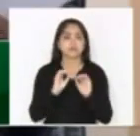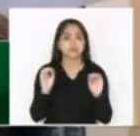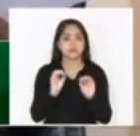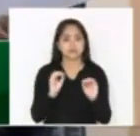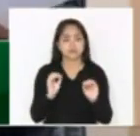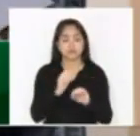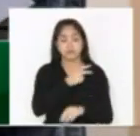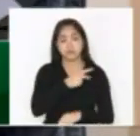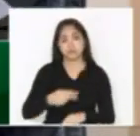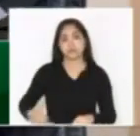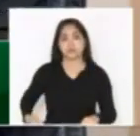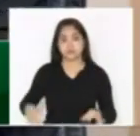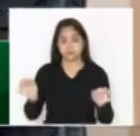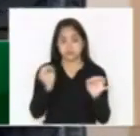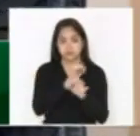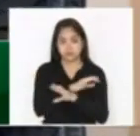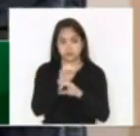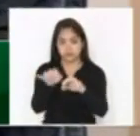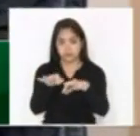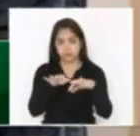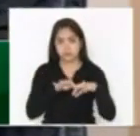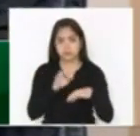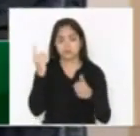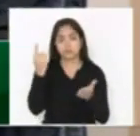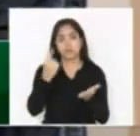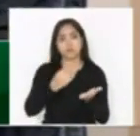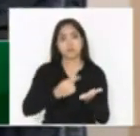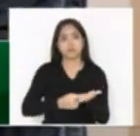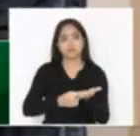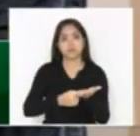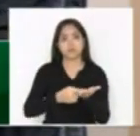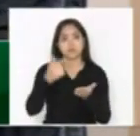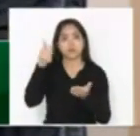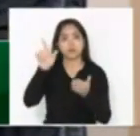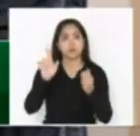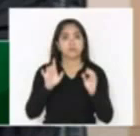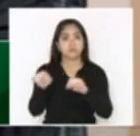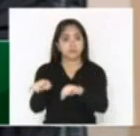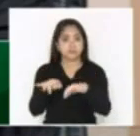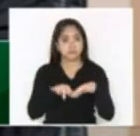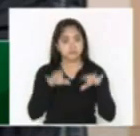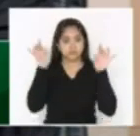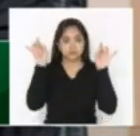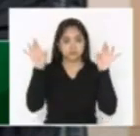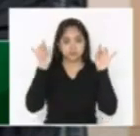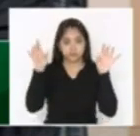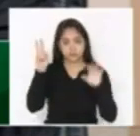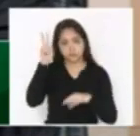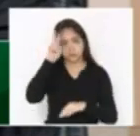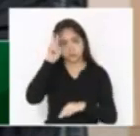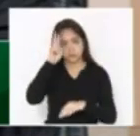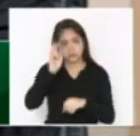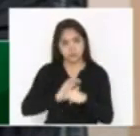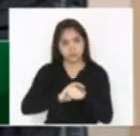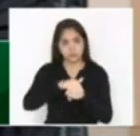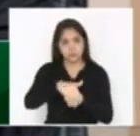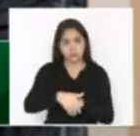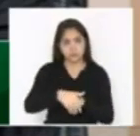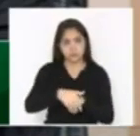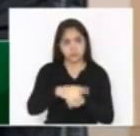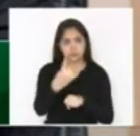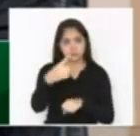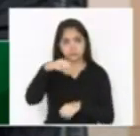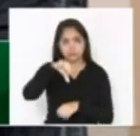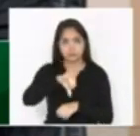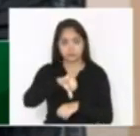presidente, antes de encerrar a sessão, convocou outra especial para segunda-feira, às 19 horas.